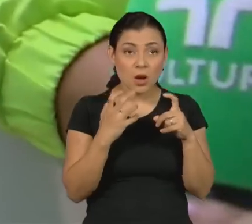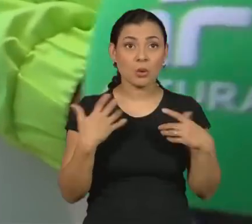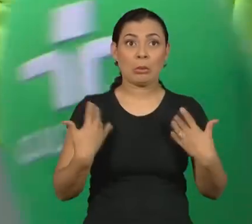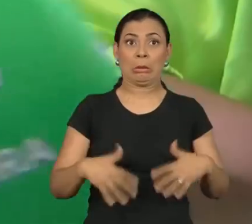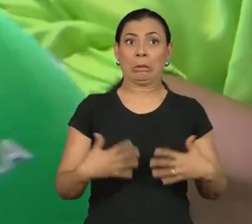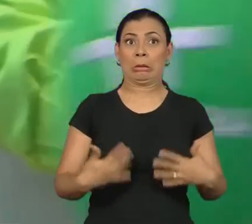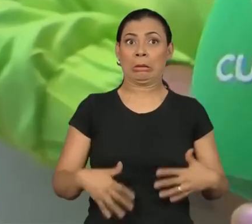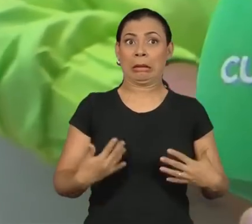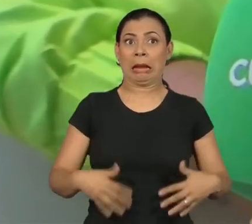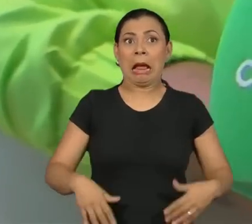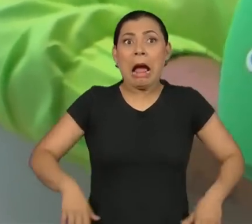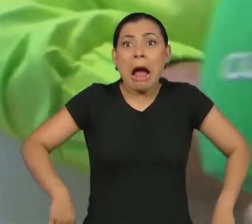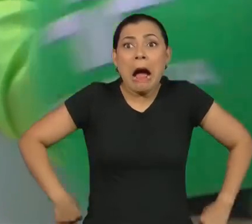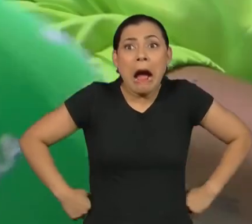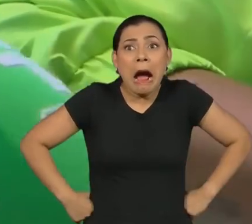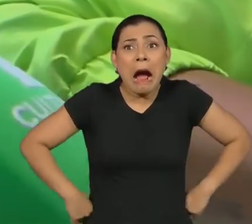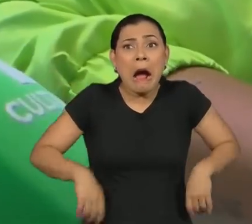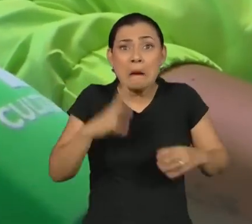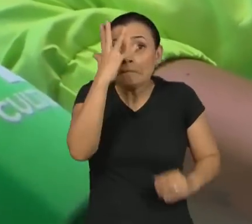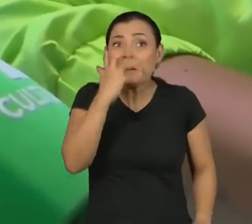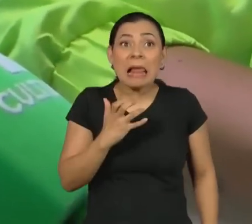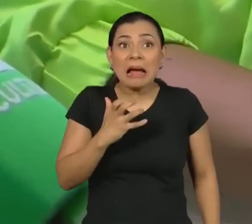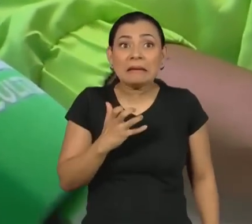repente, gente. Olha lá, ela ficou brava.